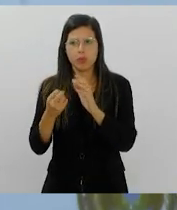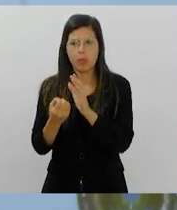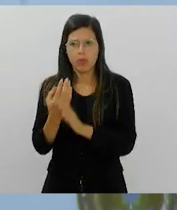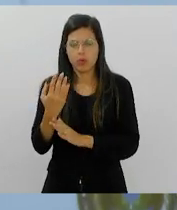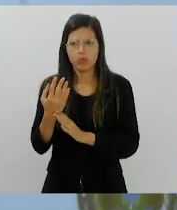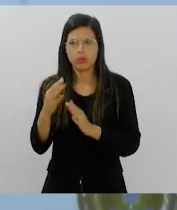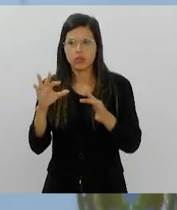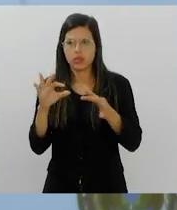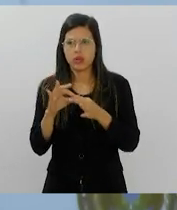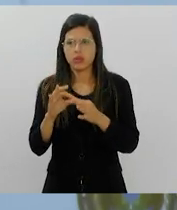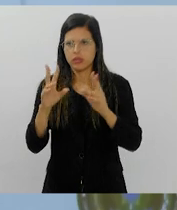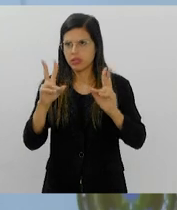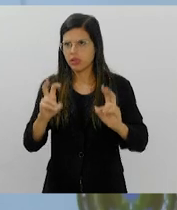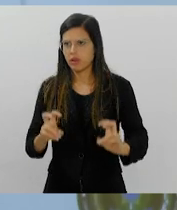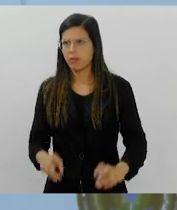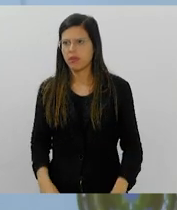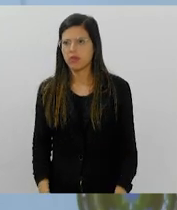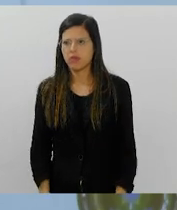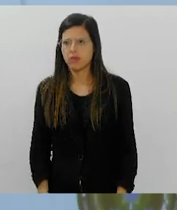tema.